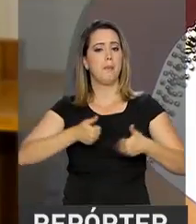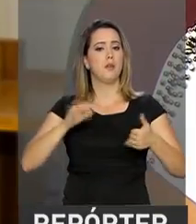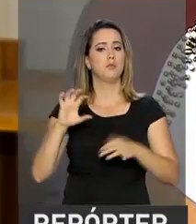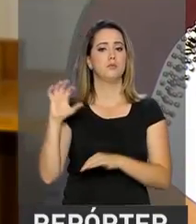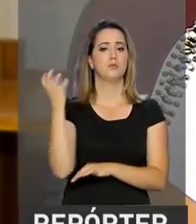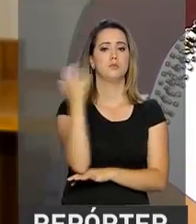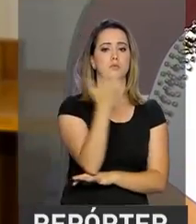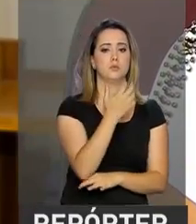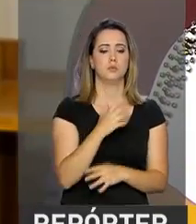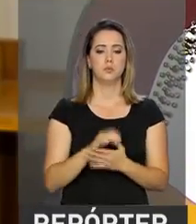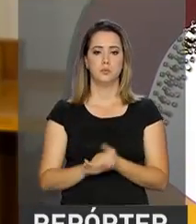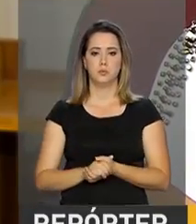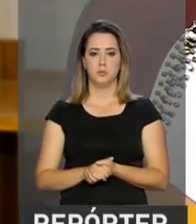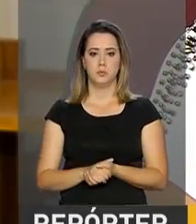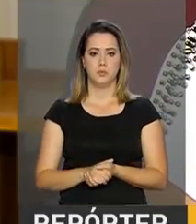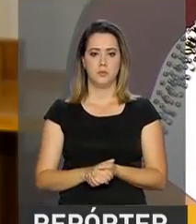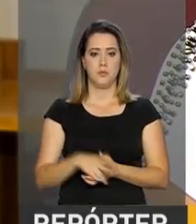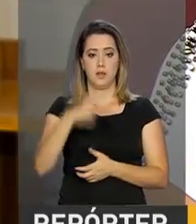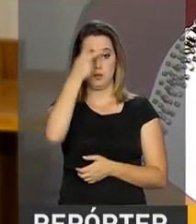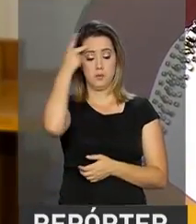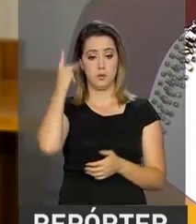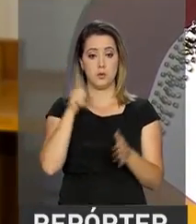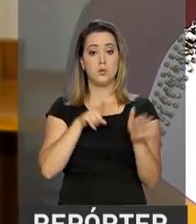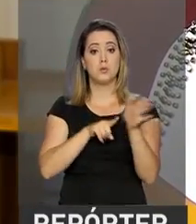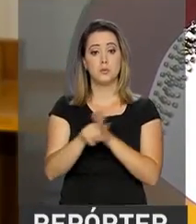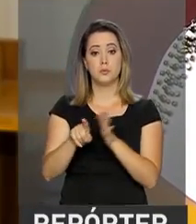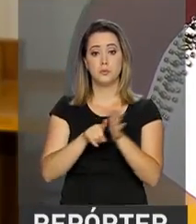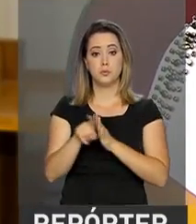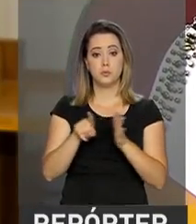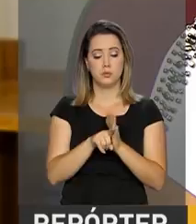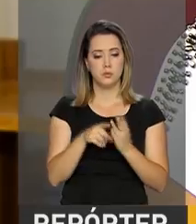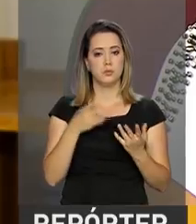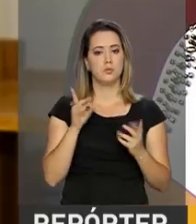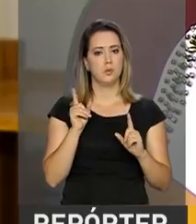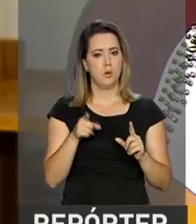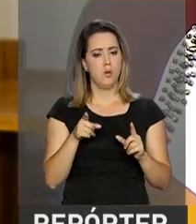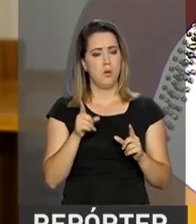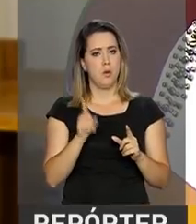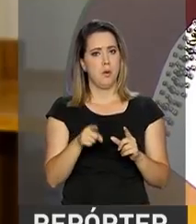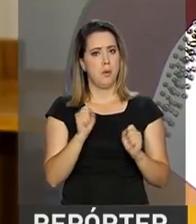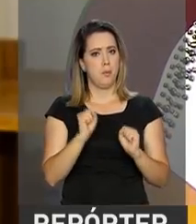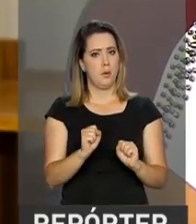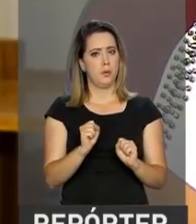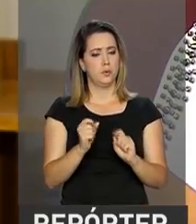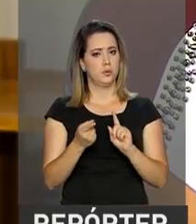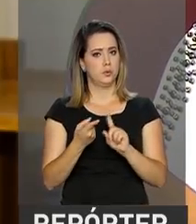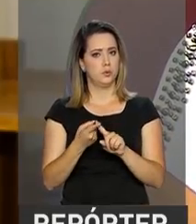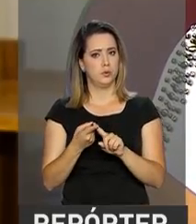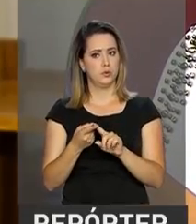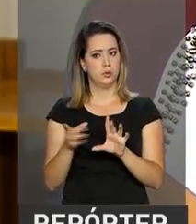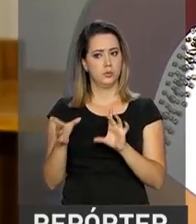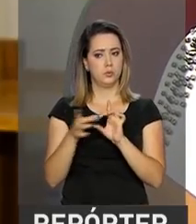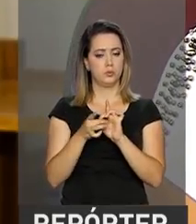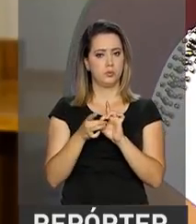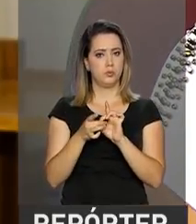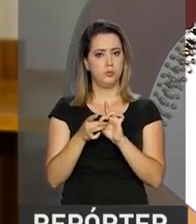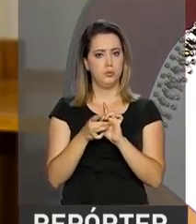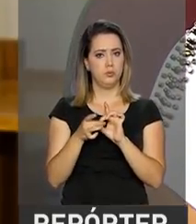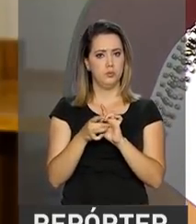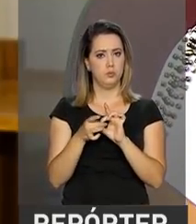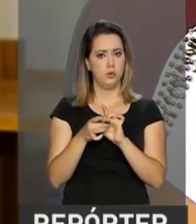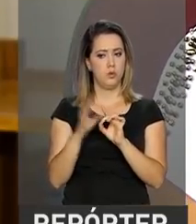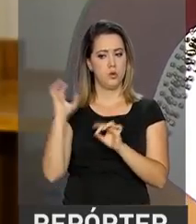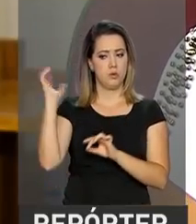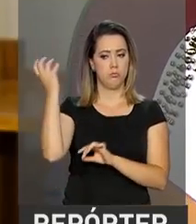cientistas podem fazer uma pesquisa profissional científica né tanto é envolvendo ou a questão